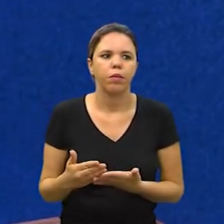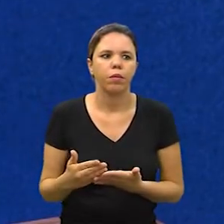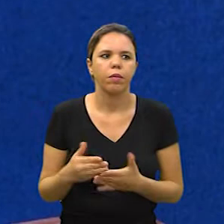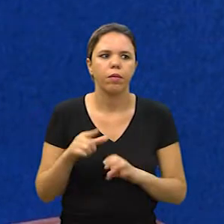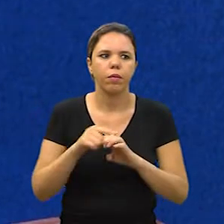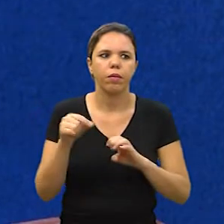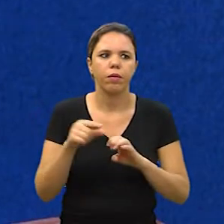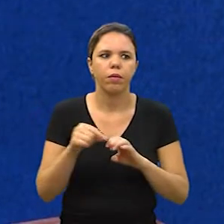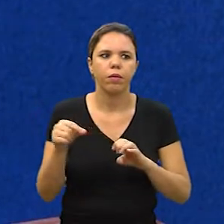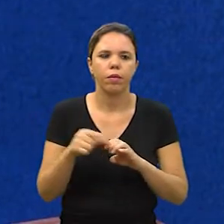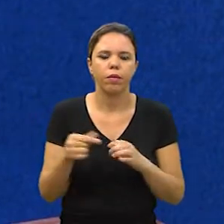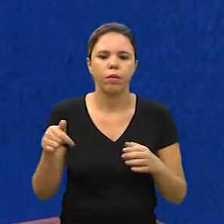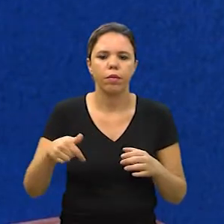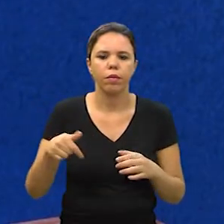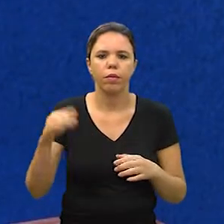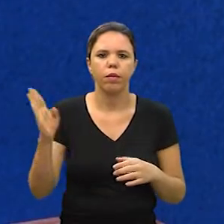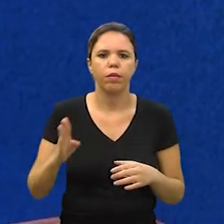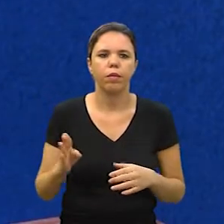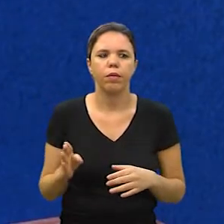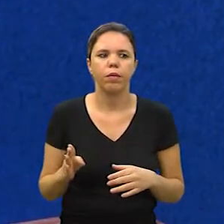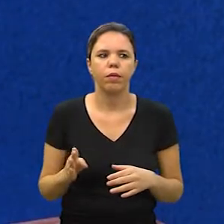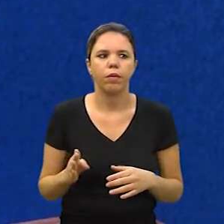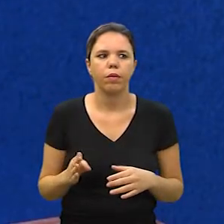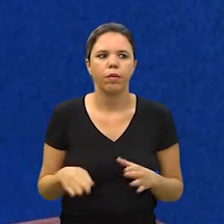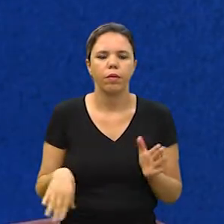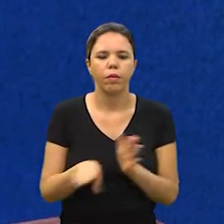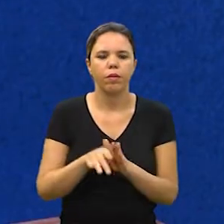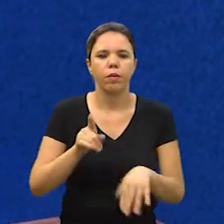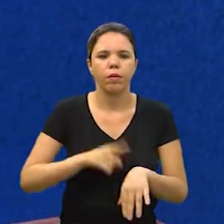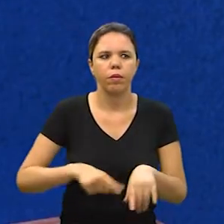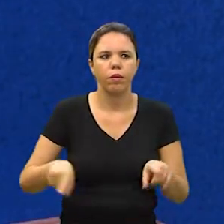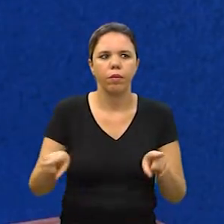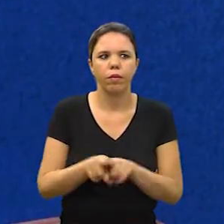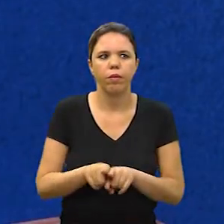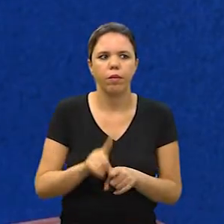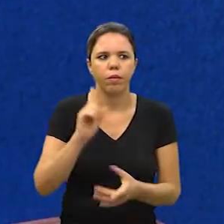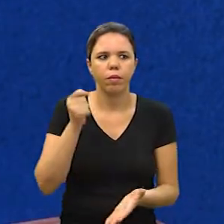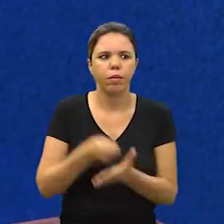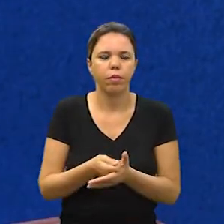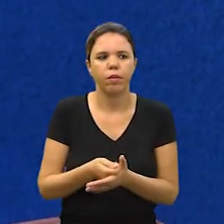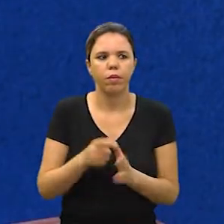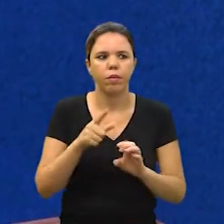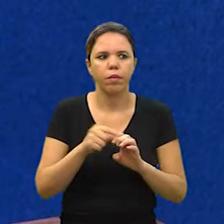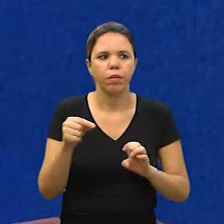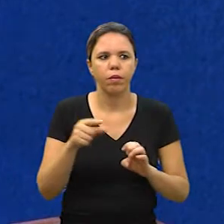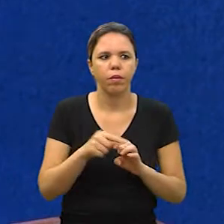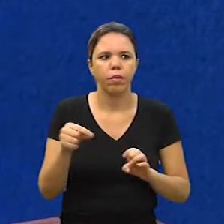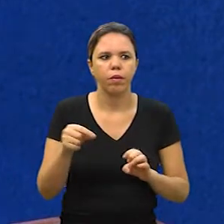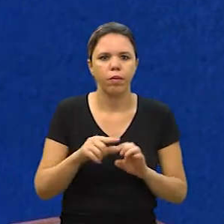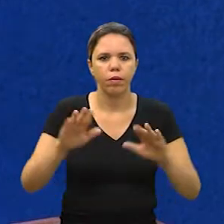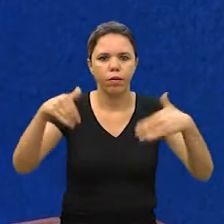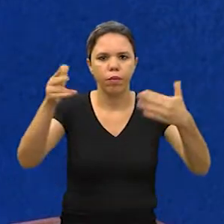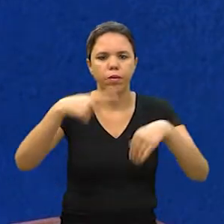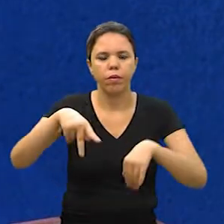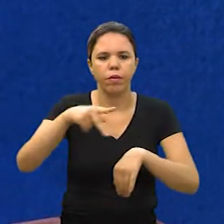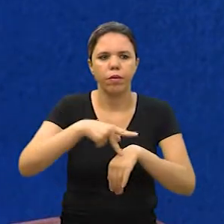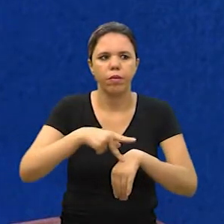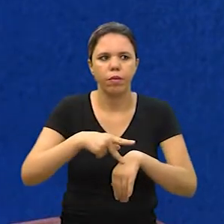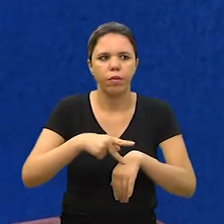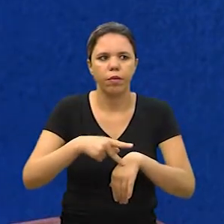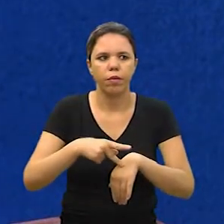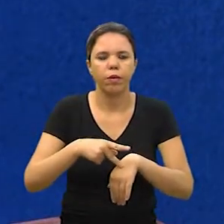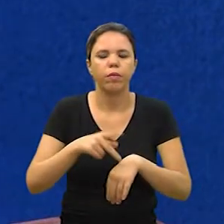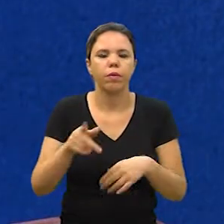começou a empreender aqui no Brasil, mas em chegado momento também decidiu empreender fora do